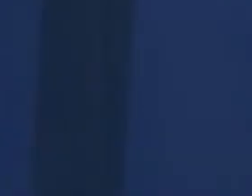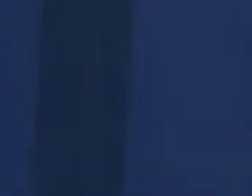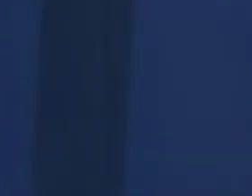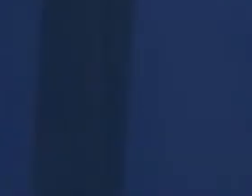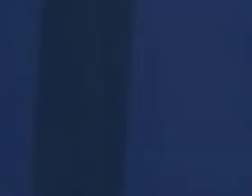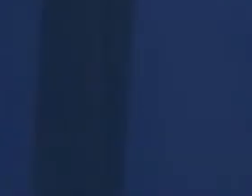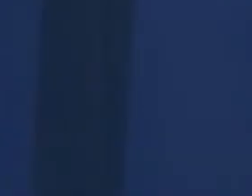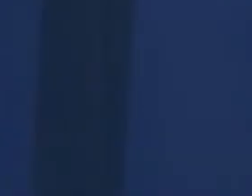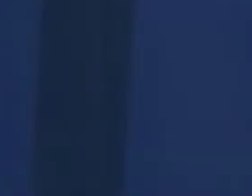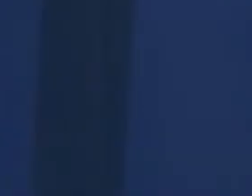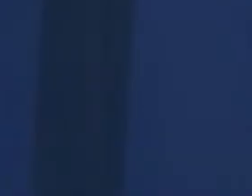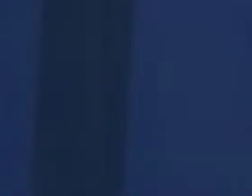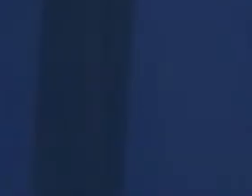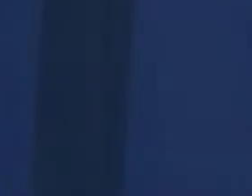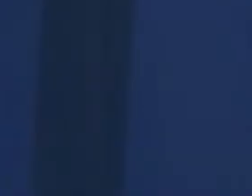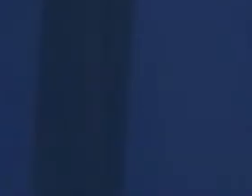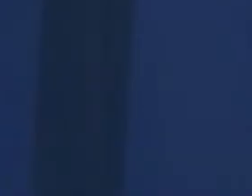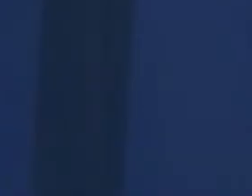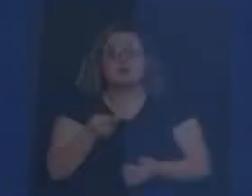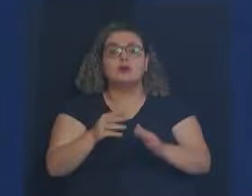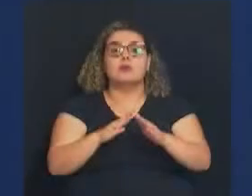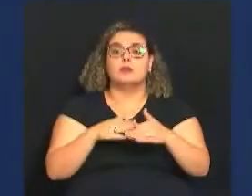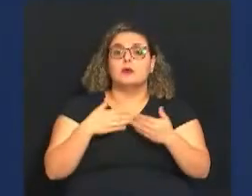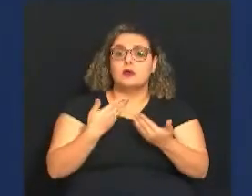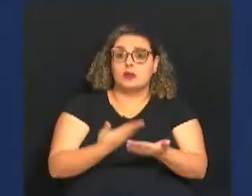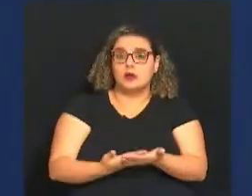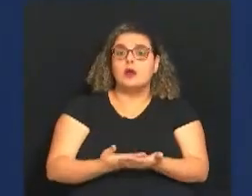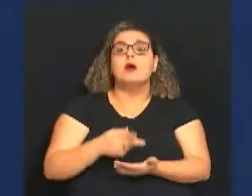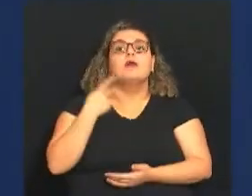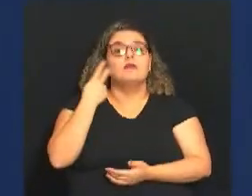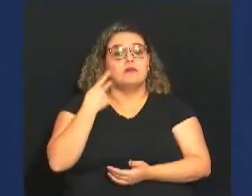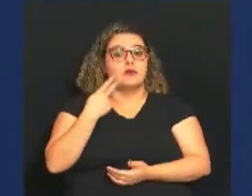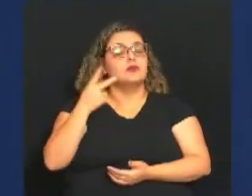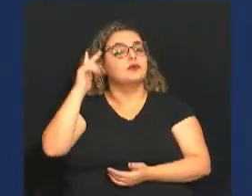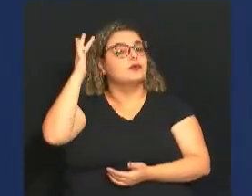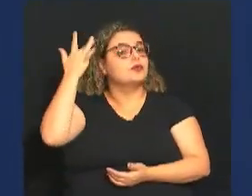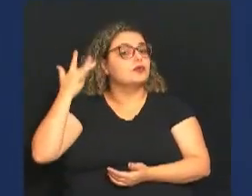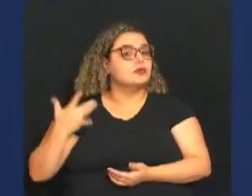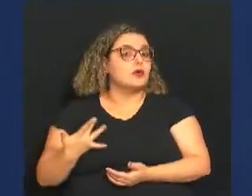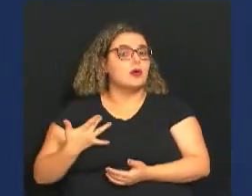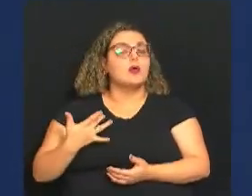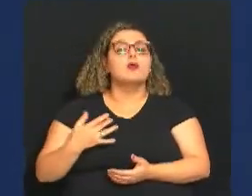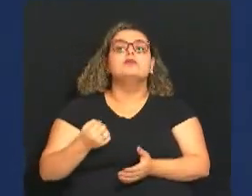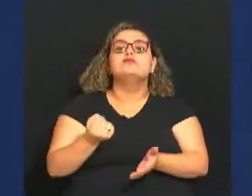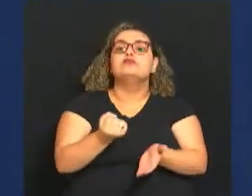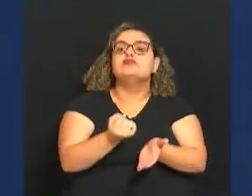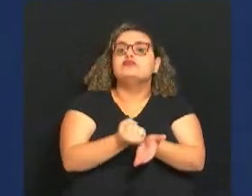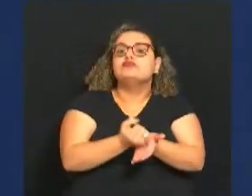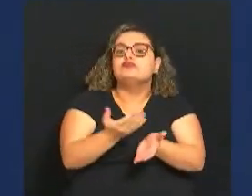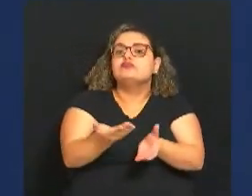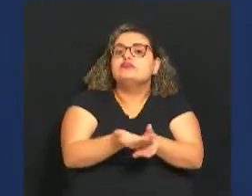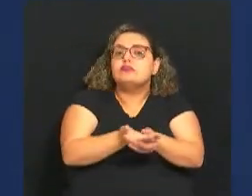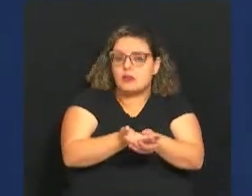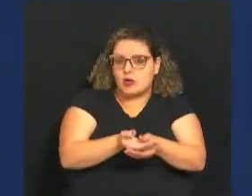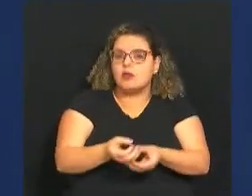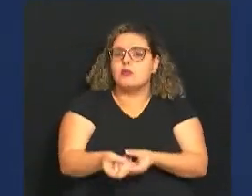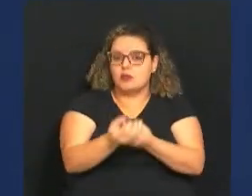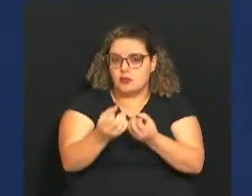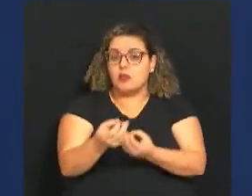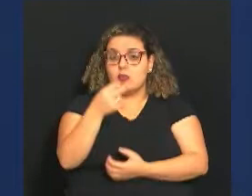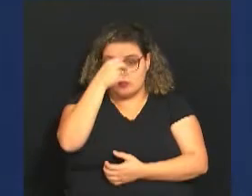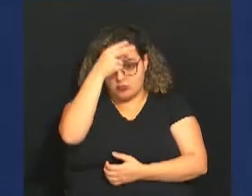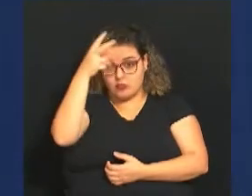E ainda falando sobre requerimentos, a vereadora Guida Calisto protocolou um documento solicitando informações ao prefeito